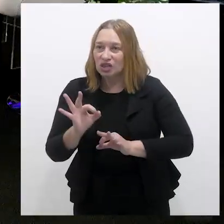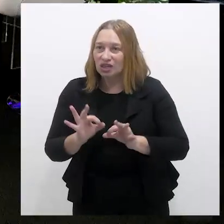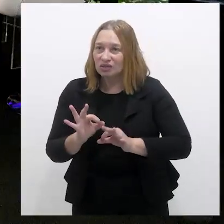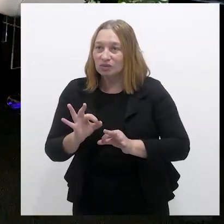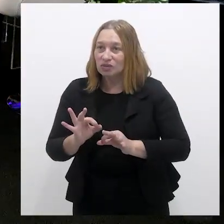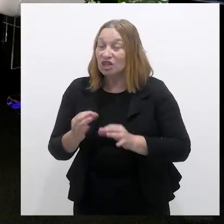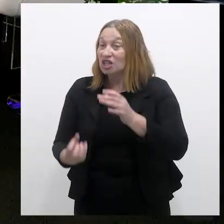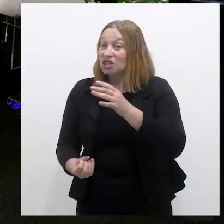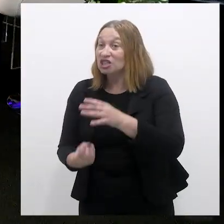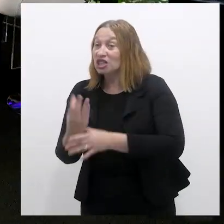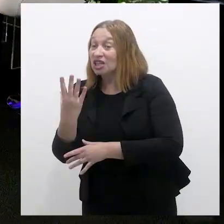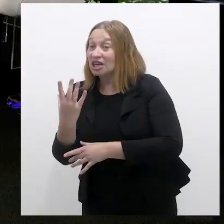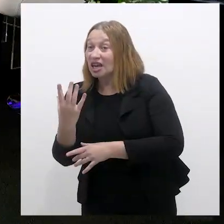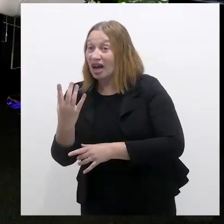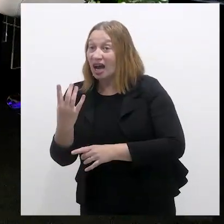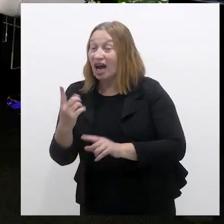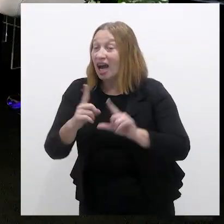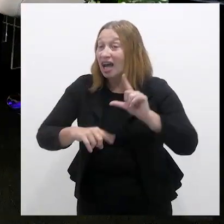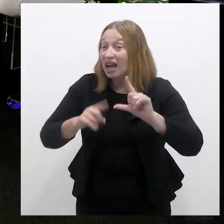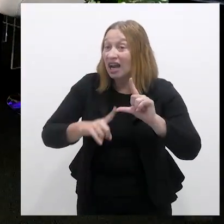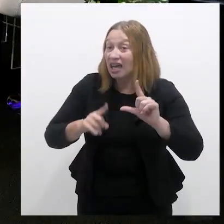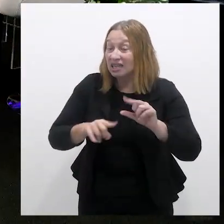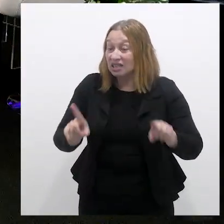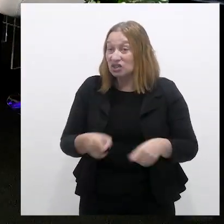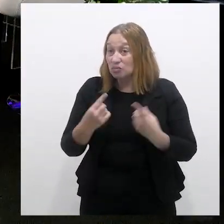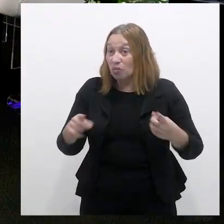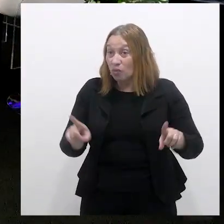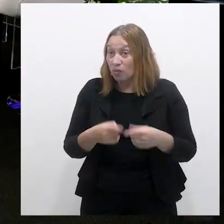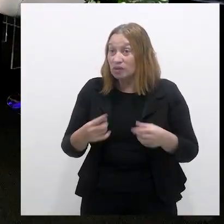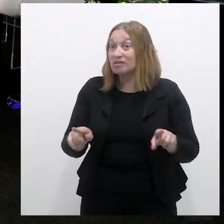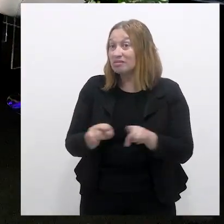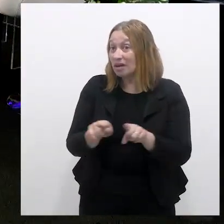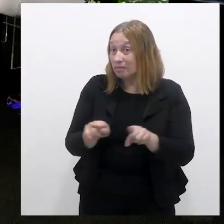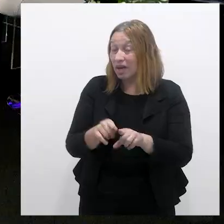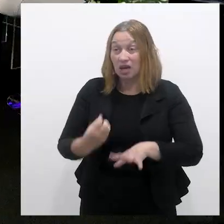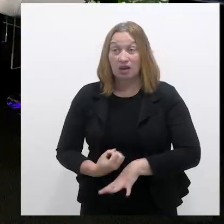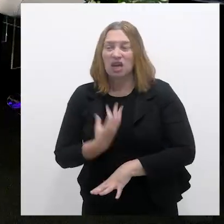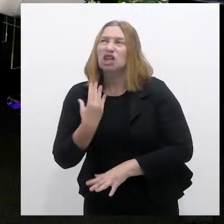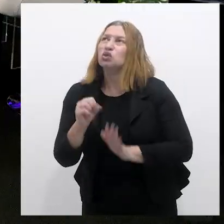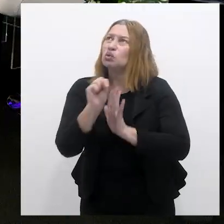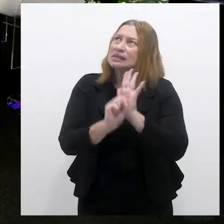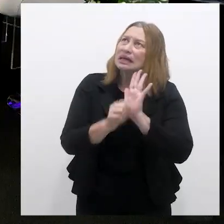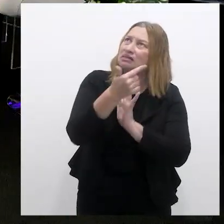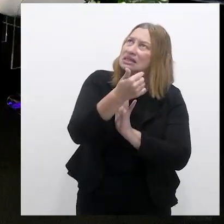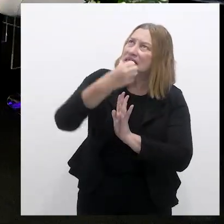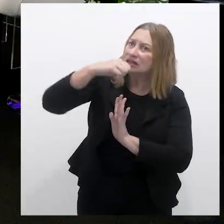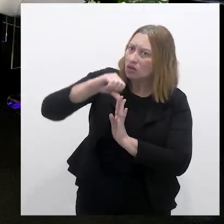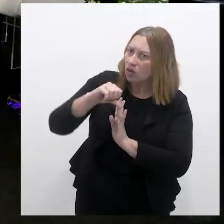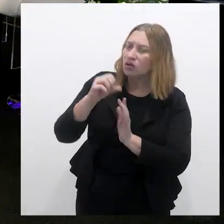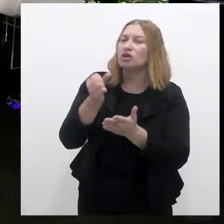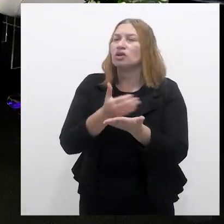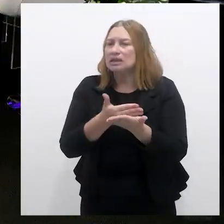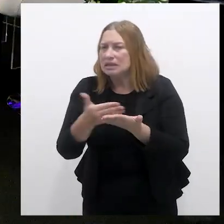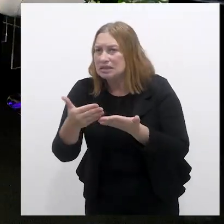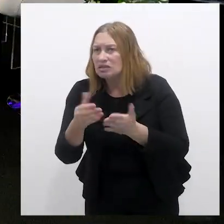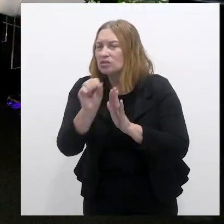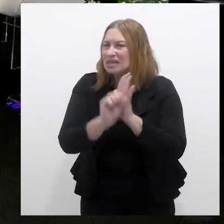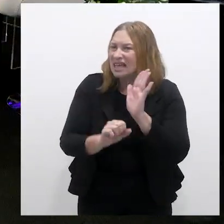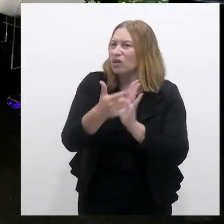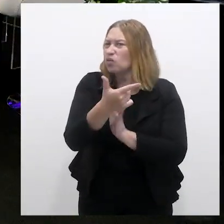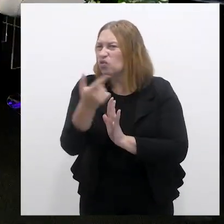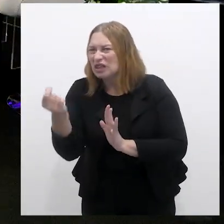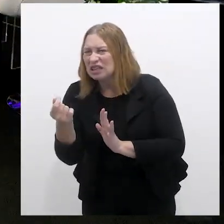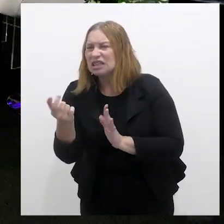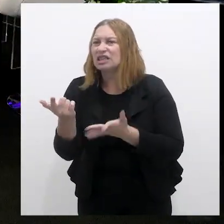um projeto de compositores sergipanos. Olha, que massa. De revitalizar alguns compositores do século XIX,